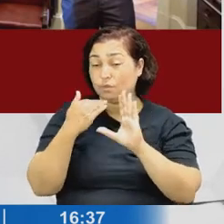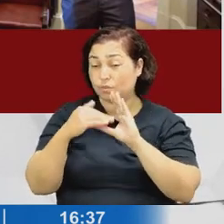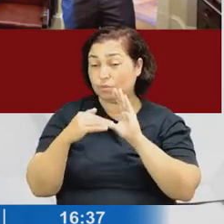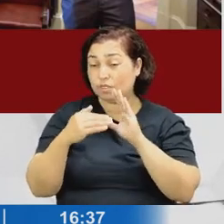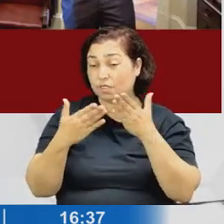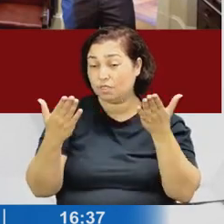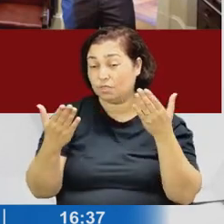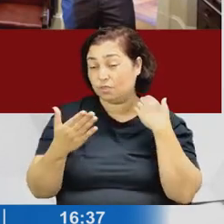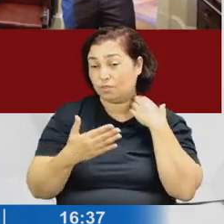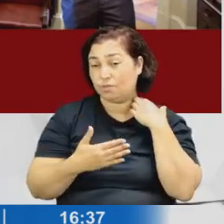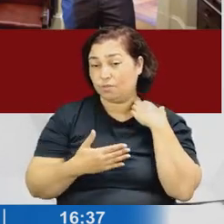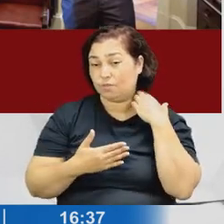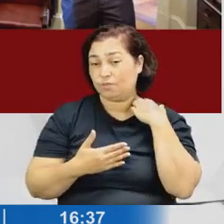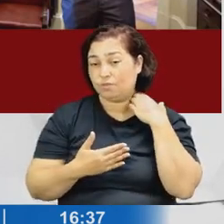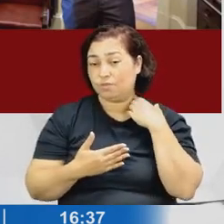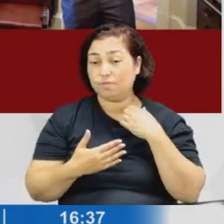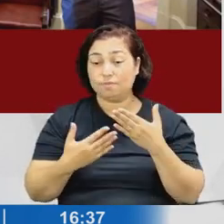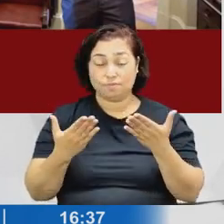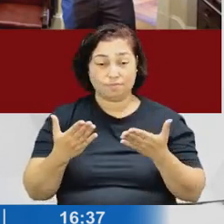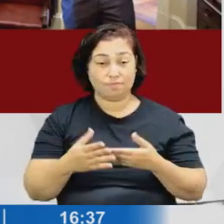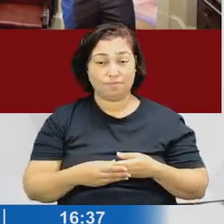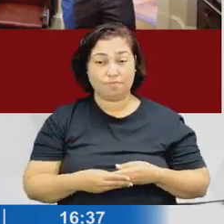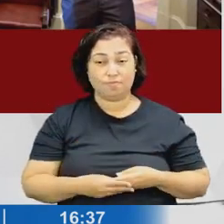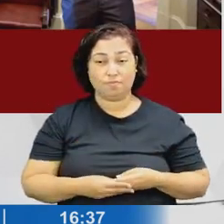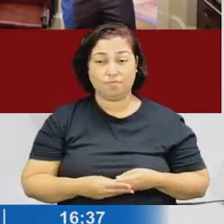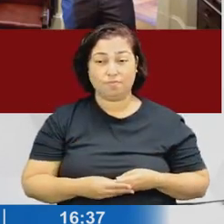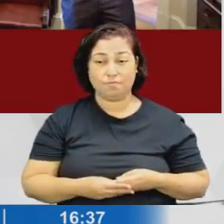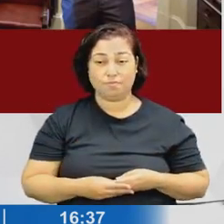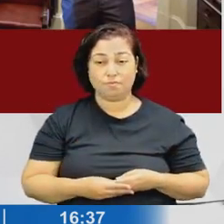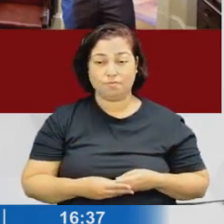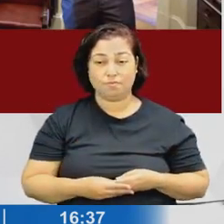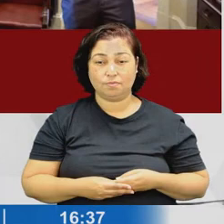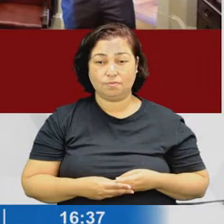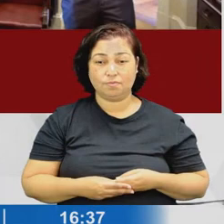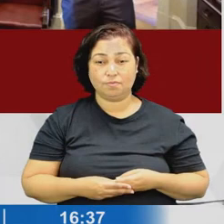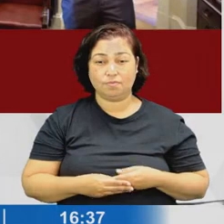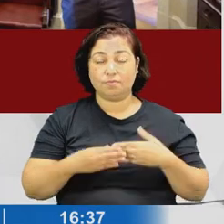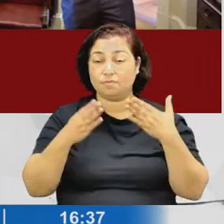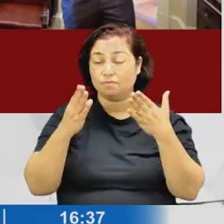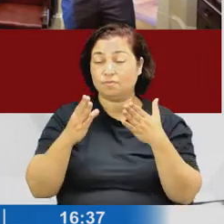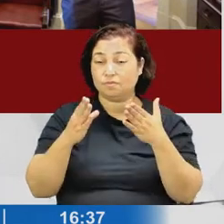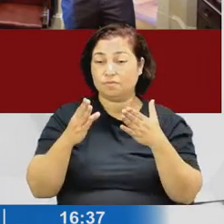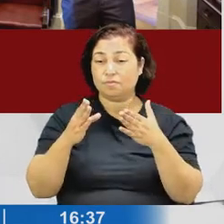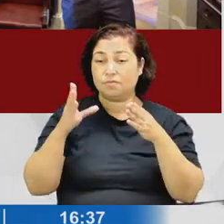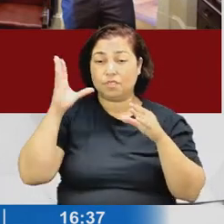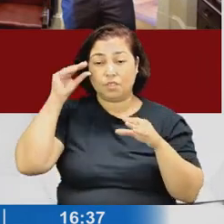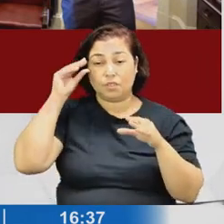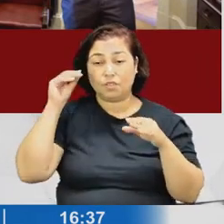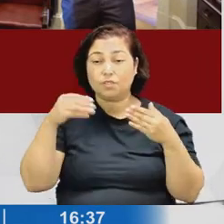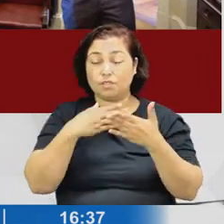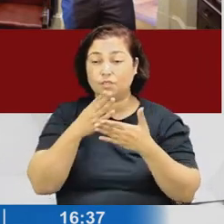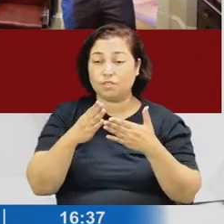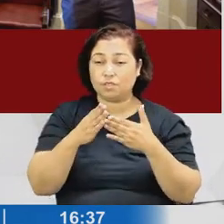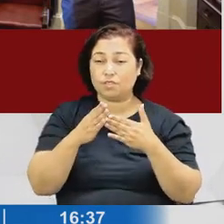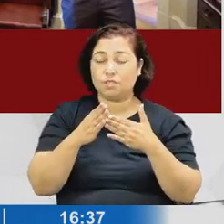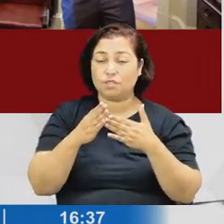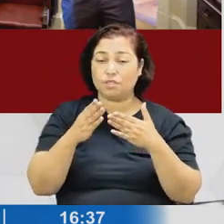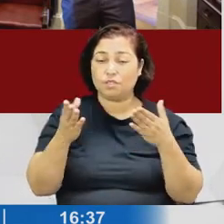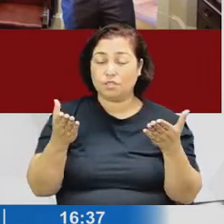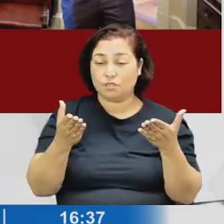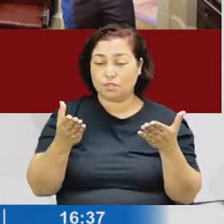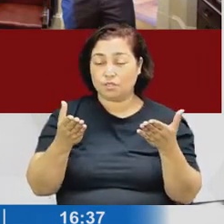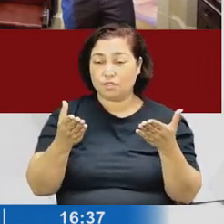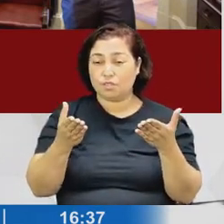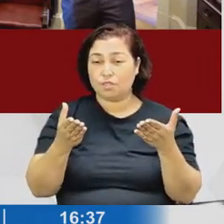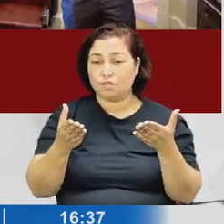mensagem Olha isso que incrível olha ali A outra foto sendo passada uma funcionária da Casa Branca nem aí para ele ou seja ele é um cara acessível é um cara aqui